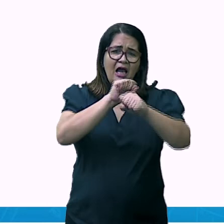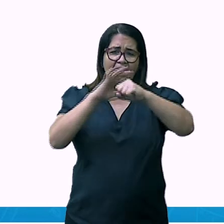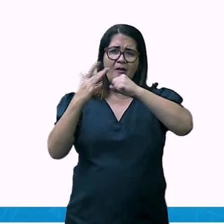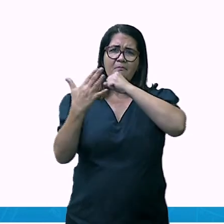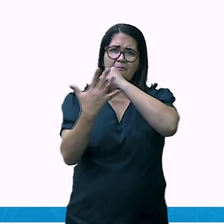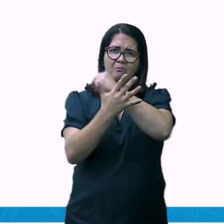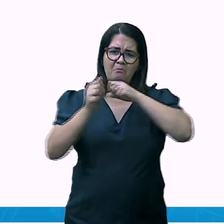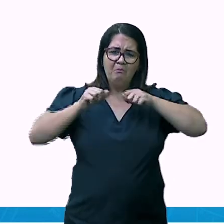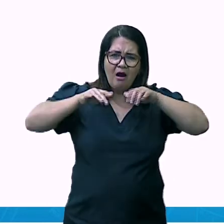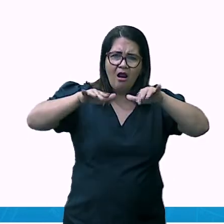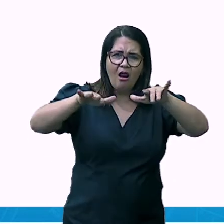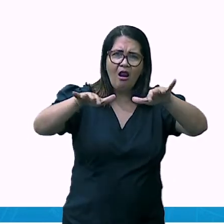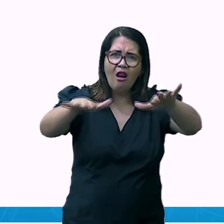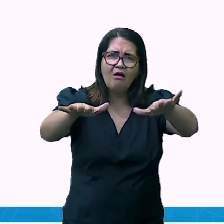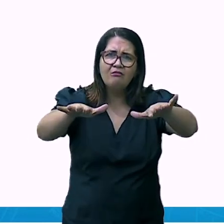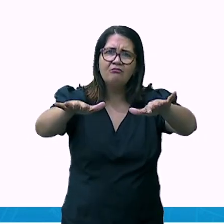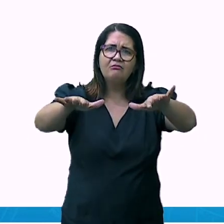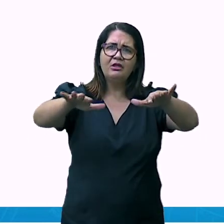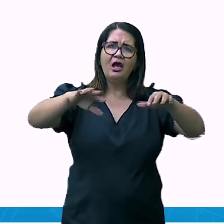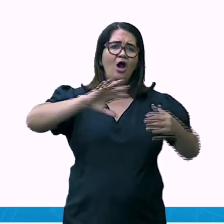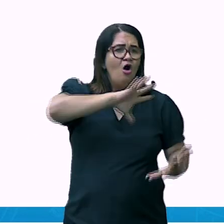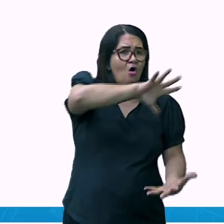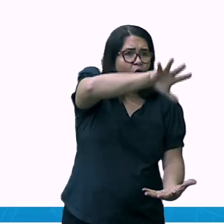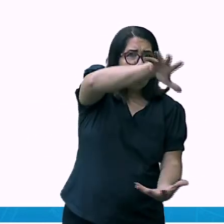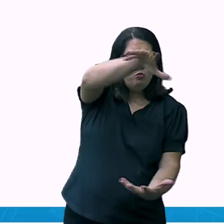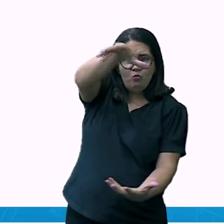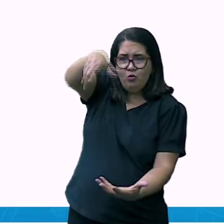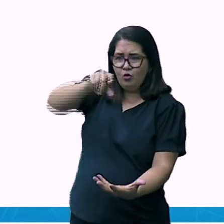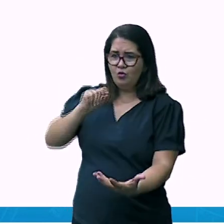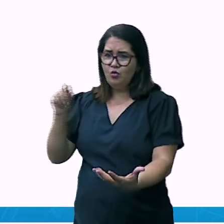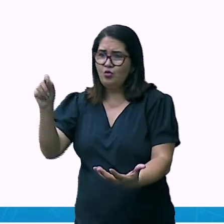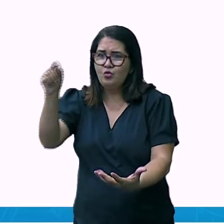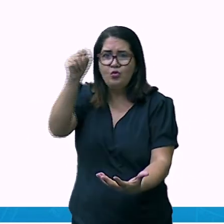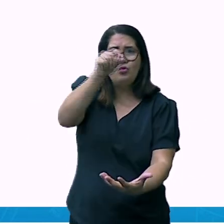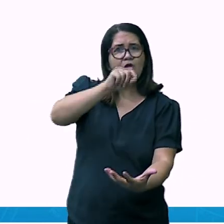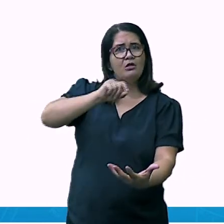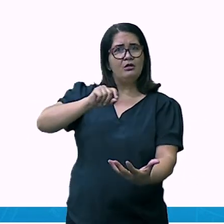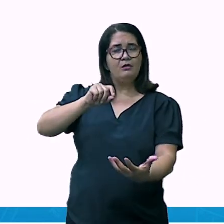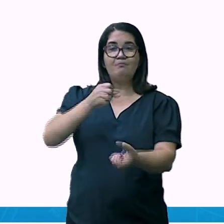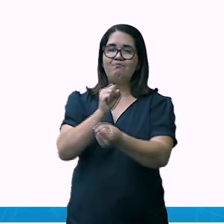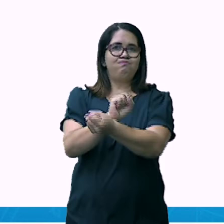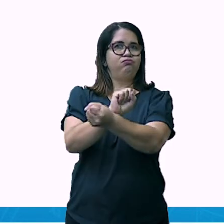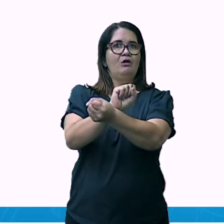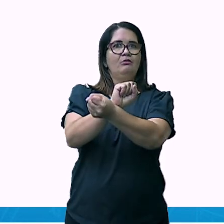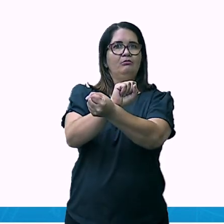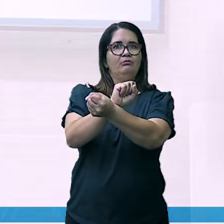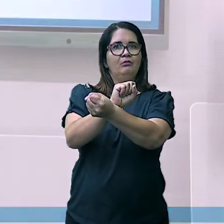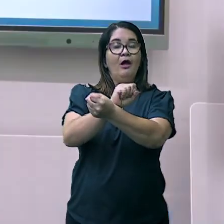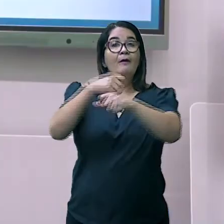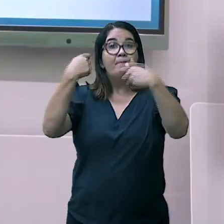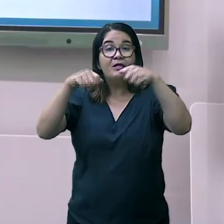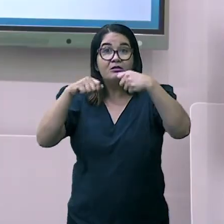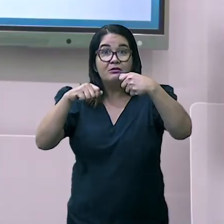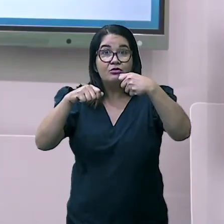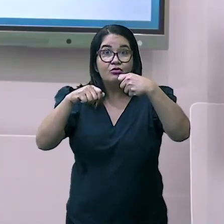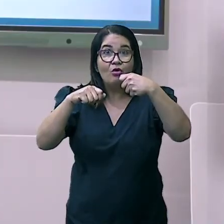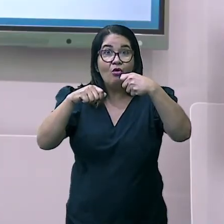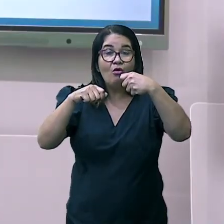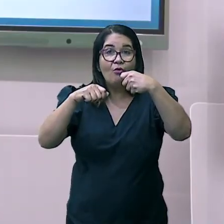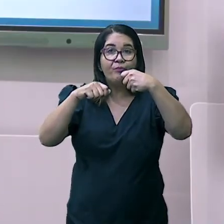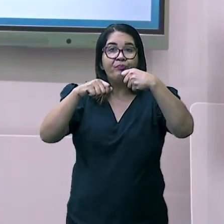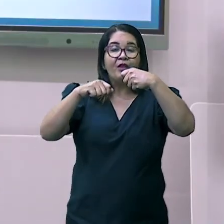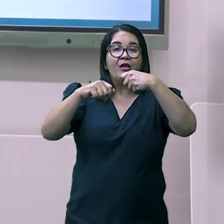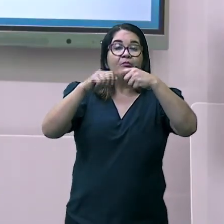todo. Nós tivemos que parar e repensar a forma com que iríamos tratar